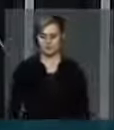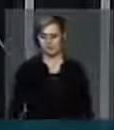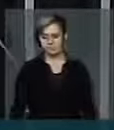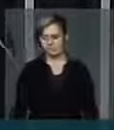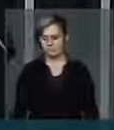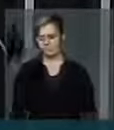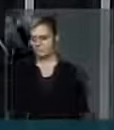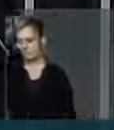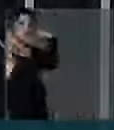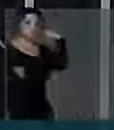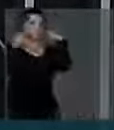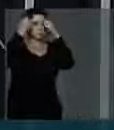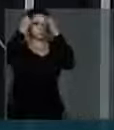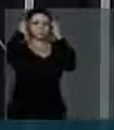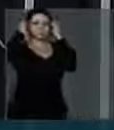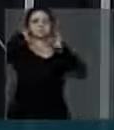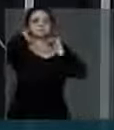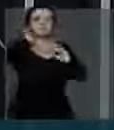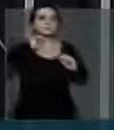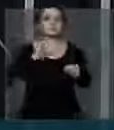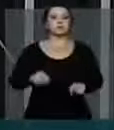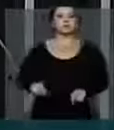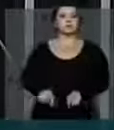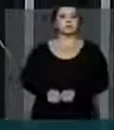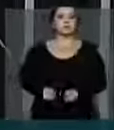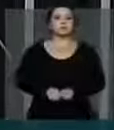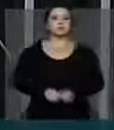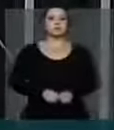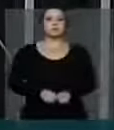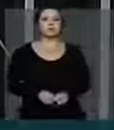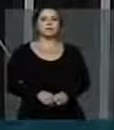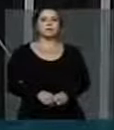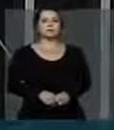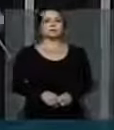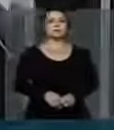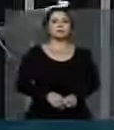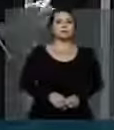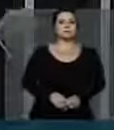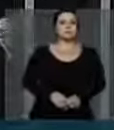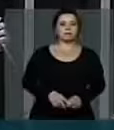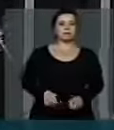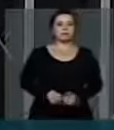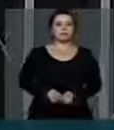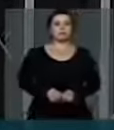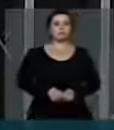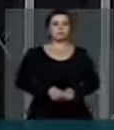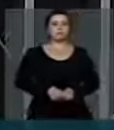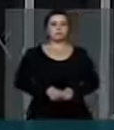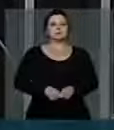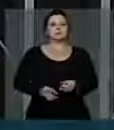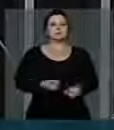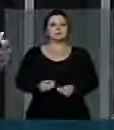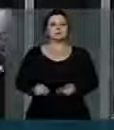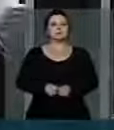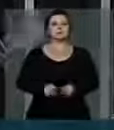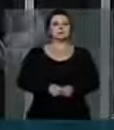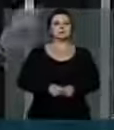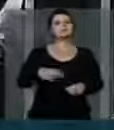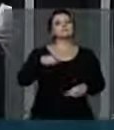nós soluções, nós precisamos de encaminhar essas soluções. Nós